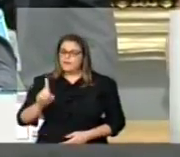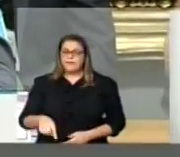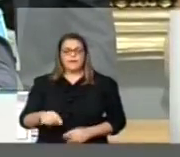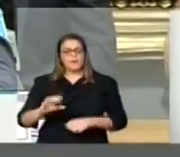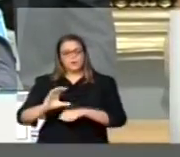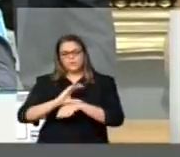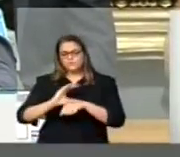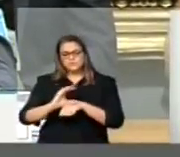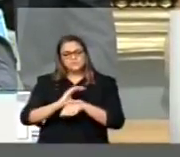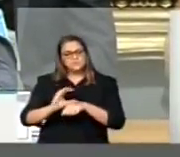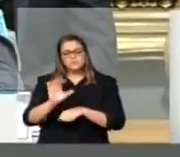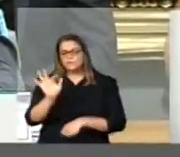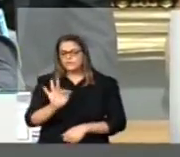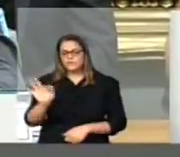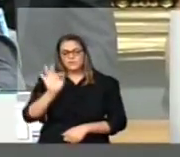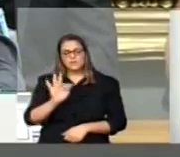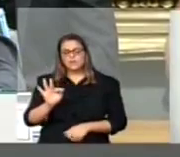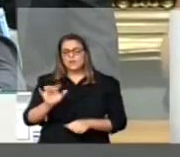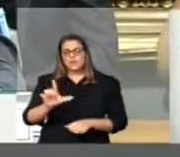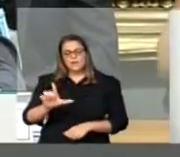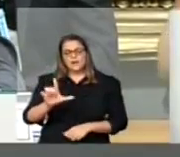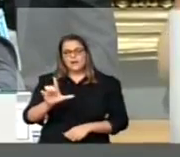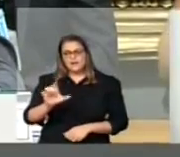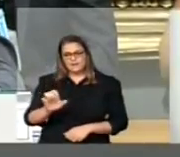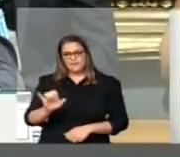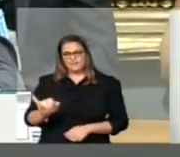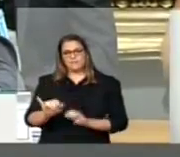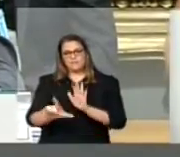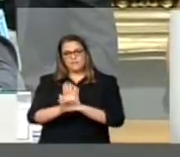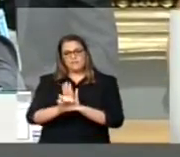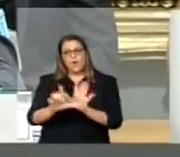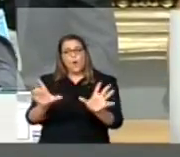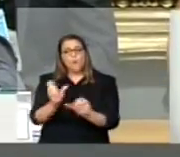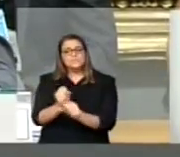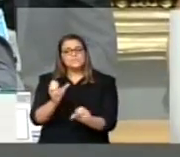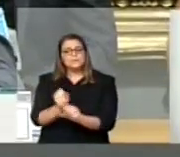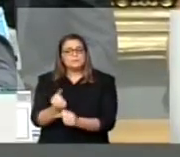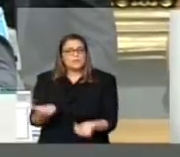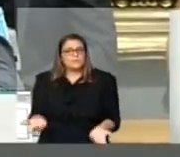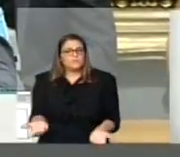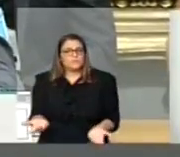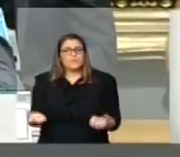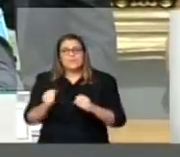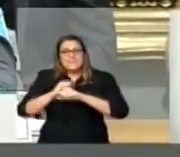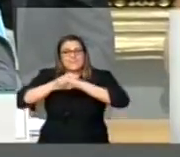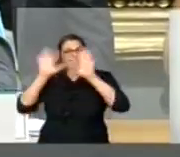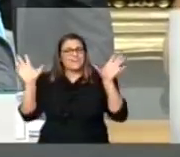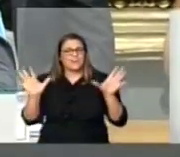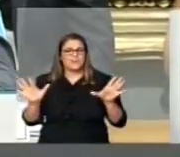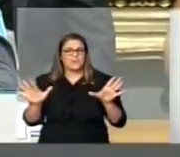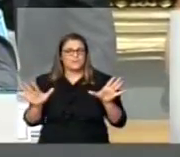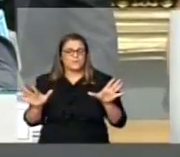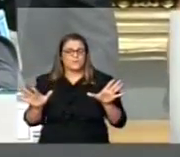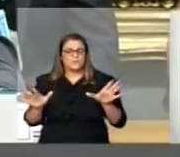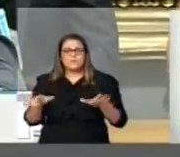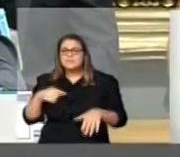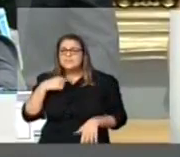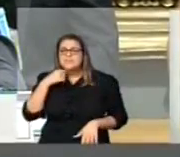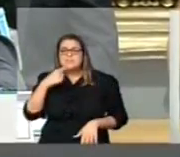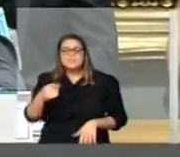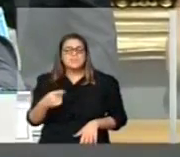a Constituição Federal e a lei orçamentária. A Constituição é clara, no sentido de que nenhum